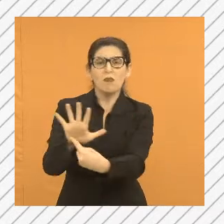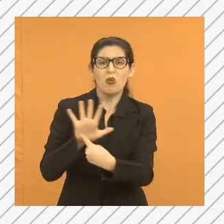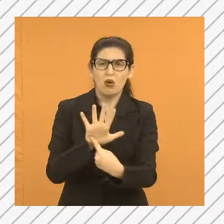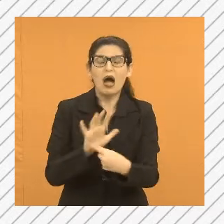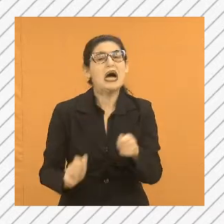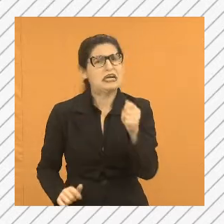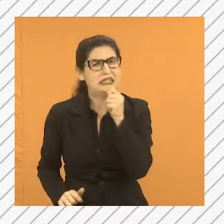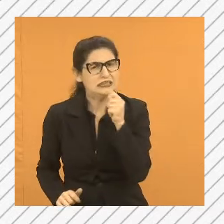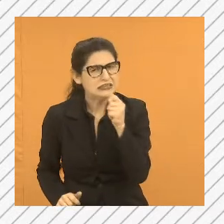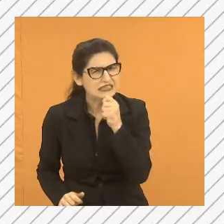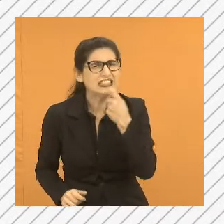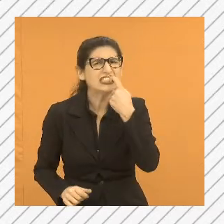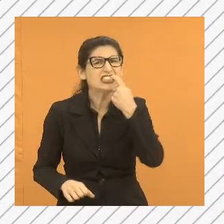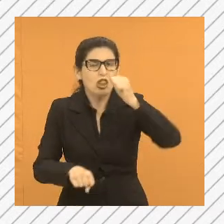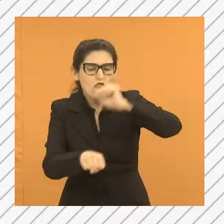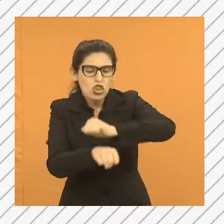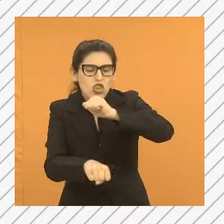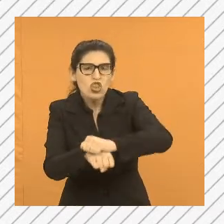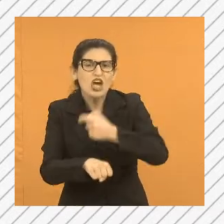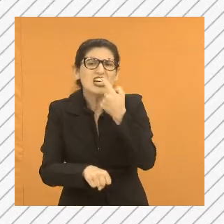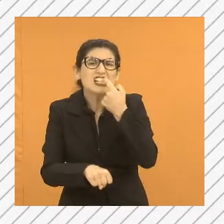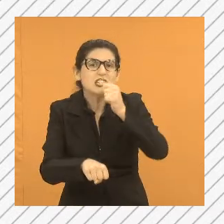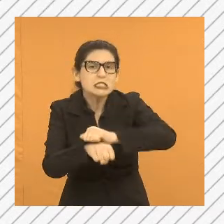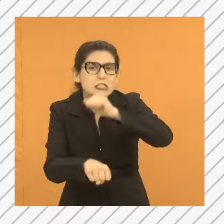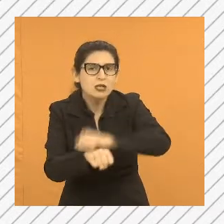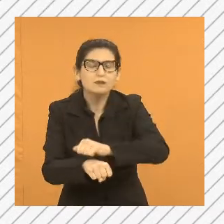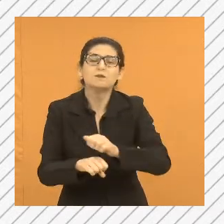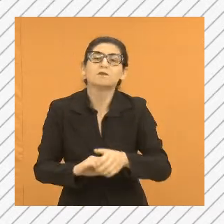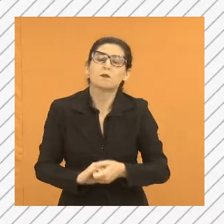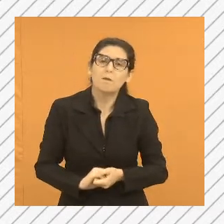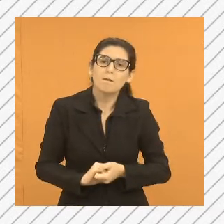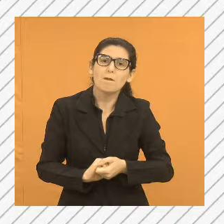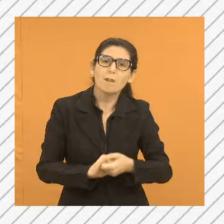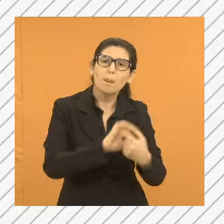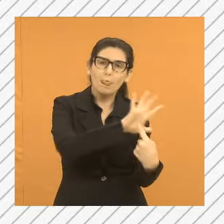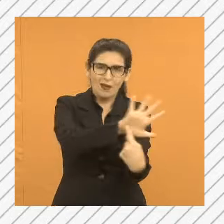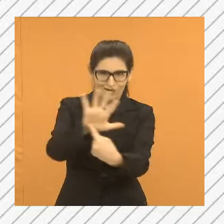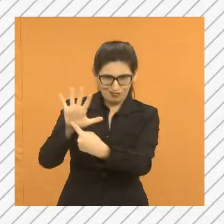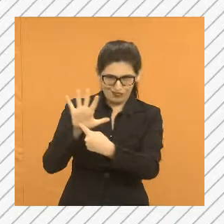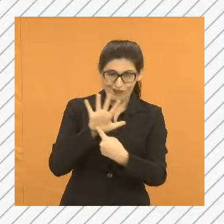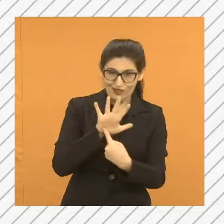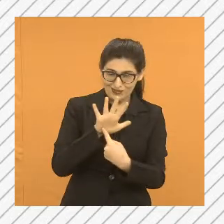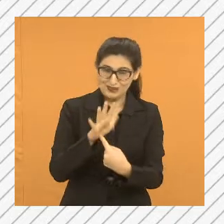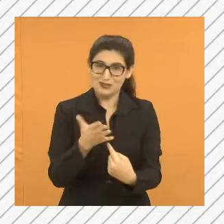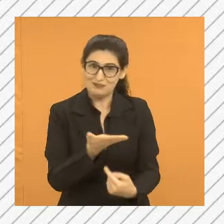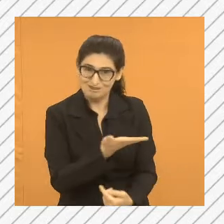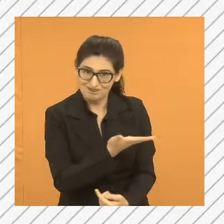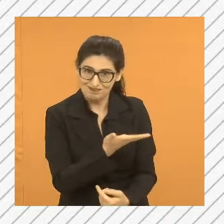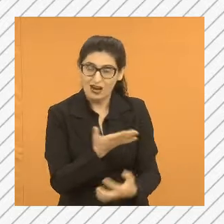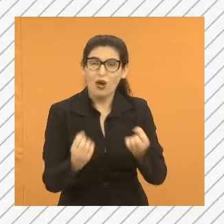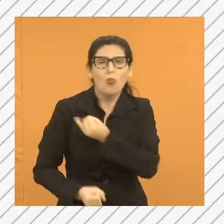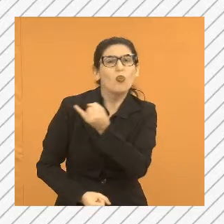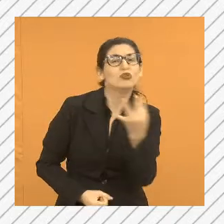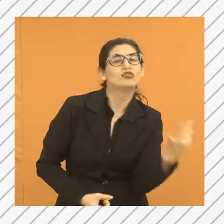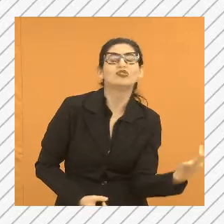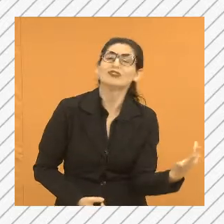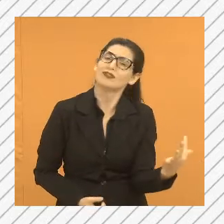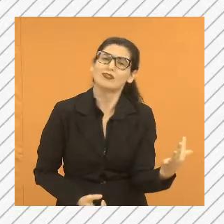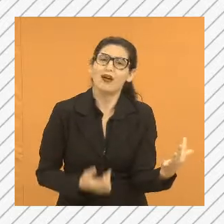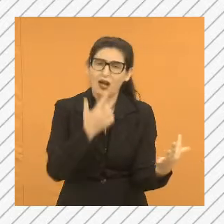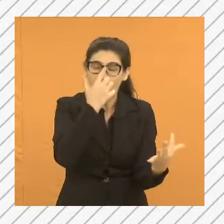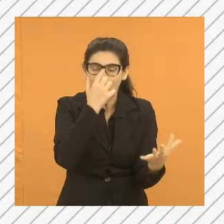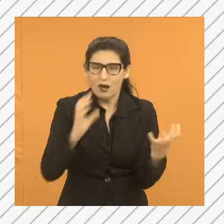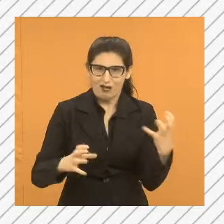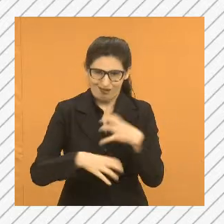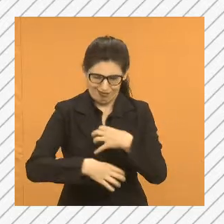Ainda falando de odontologia, o próximo quadro nos mostra o número de tratamentos